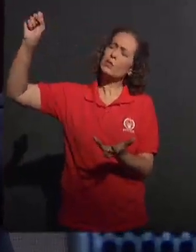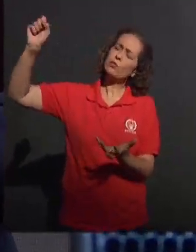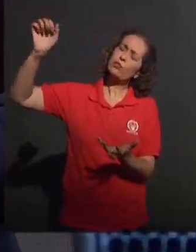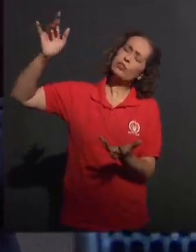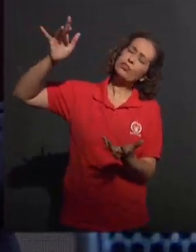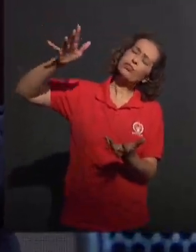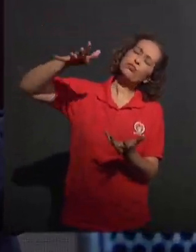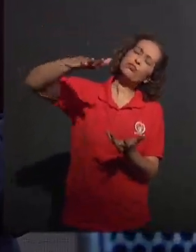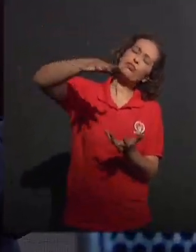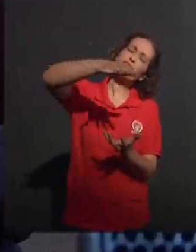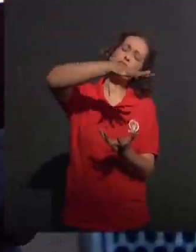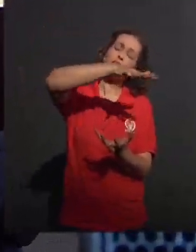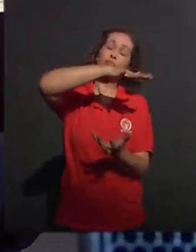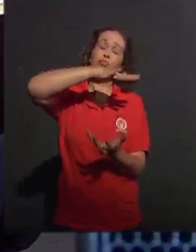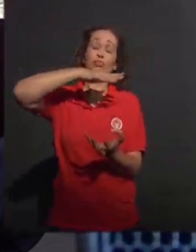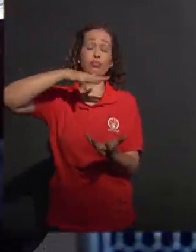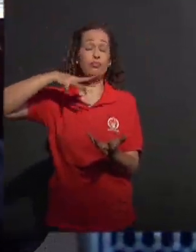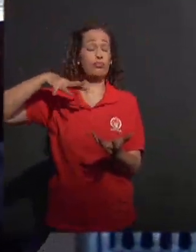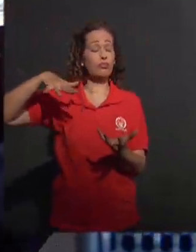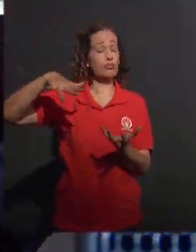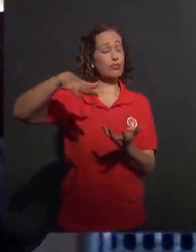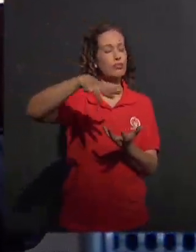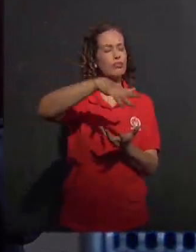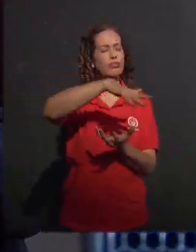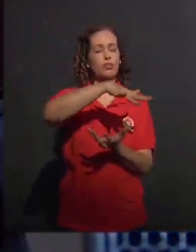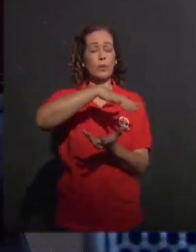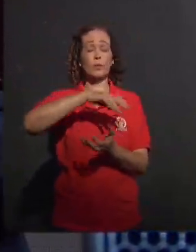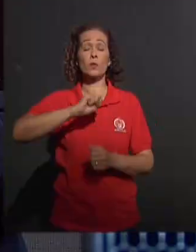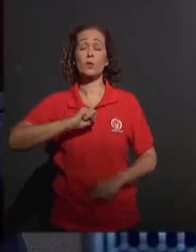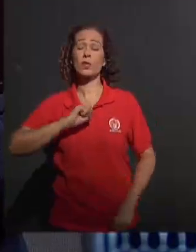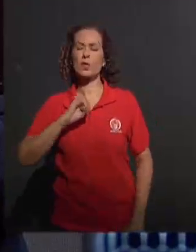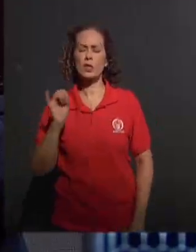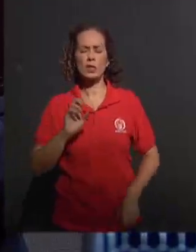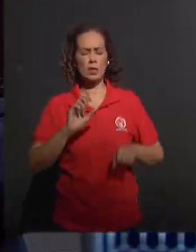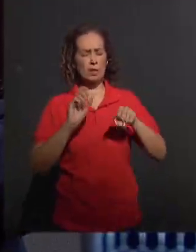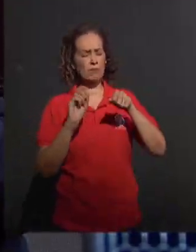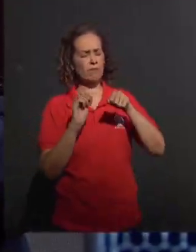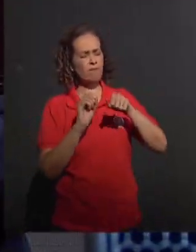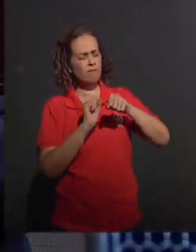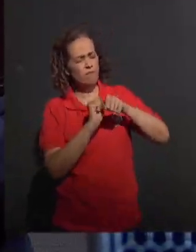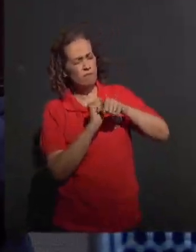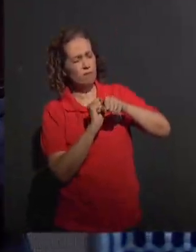Se esse maldito coronavírus cobriu a terra,